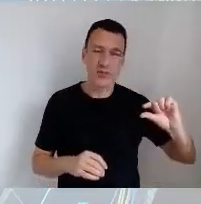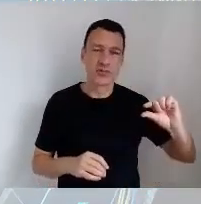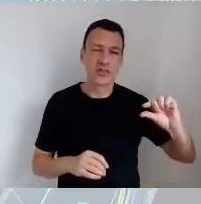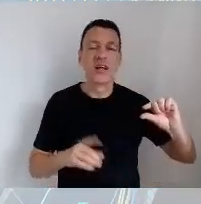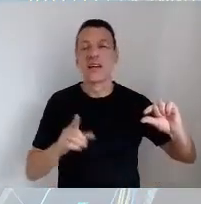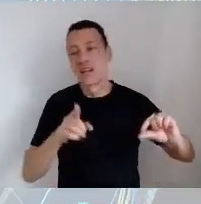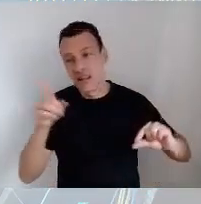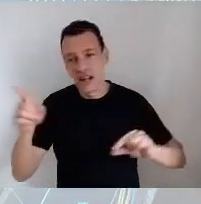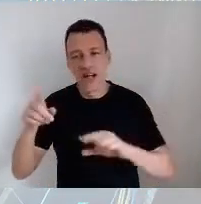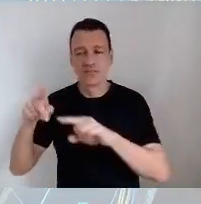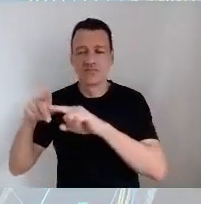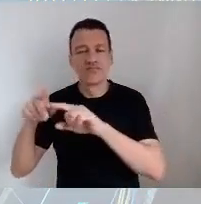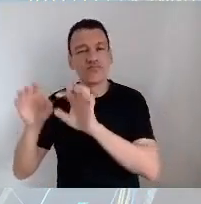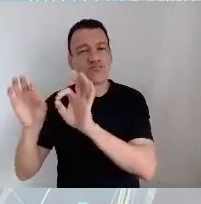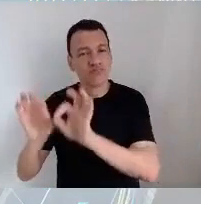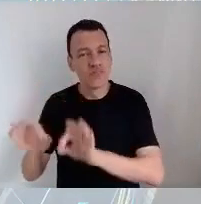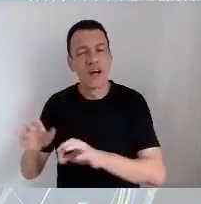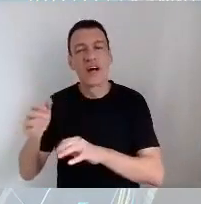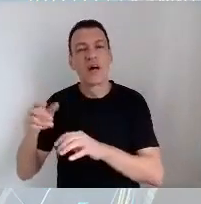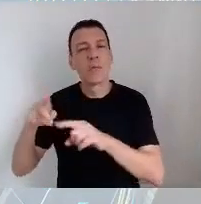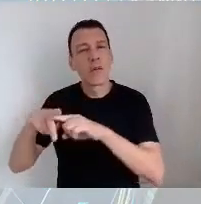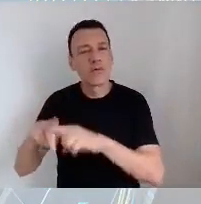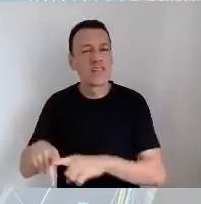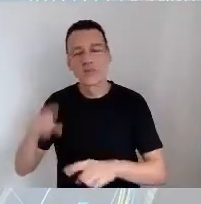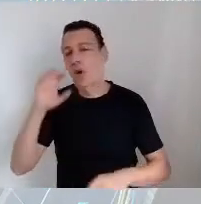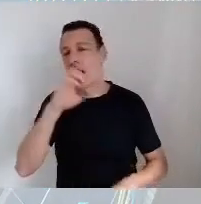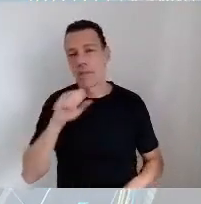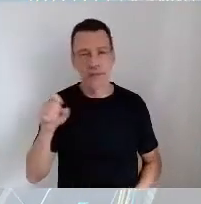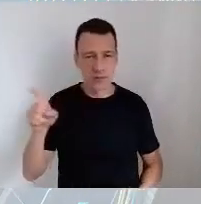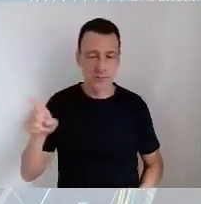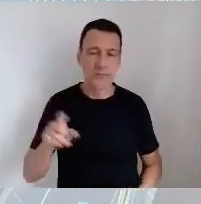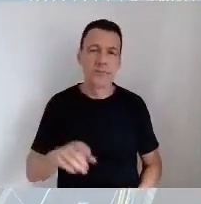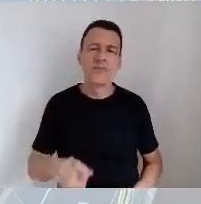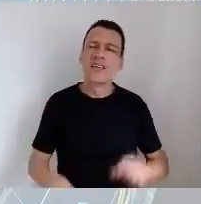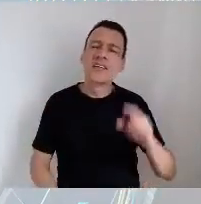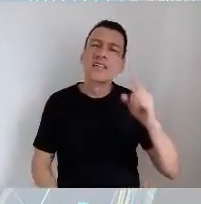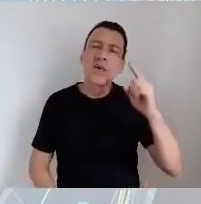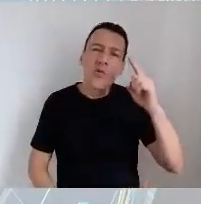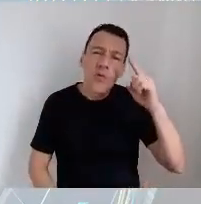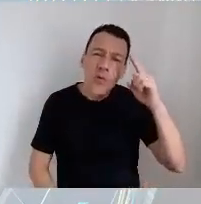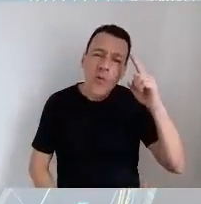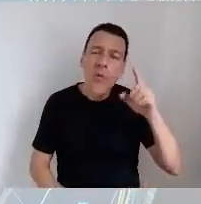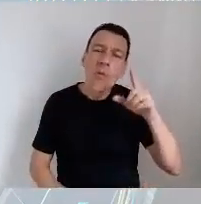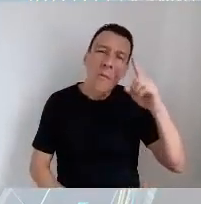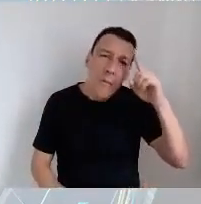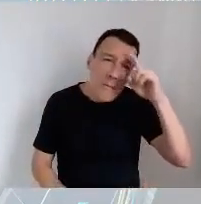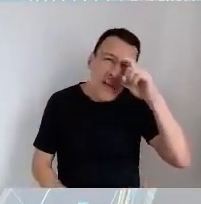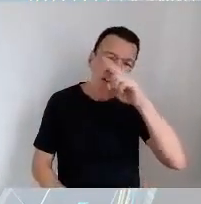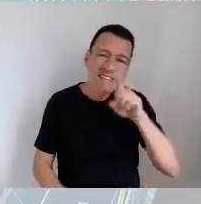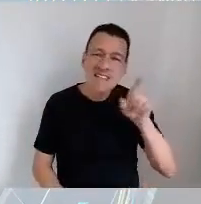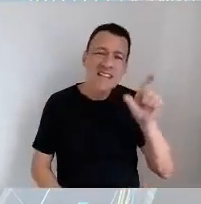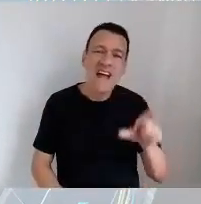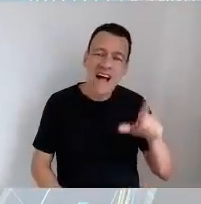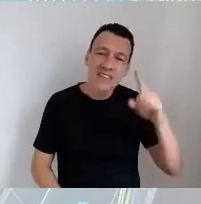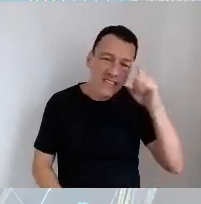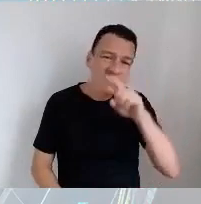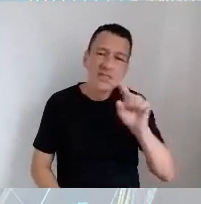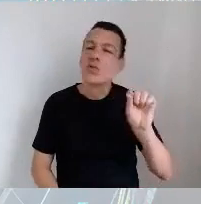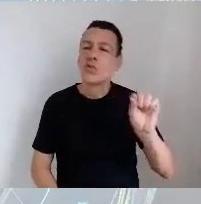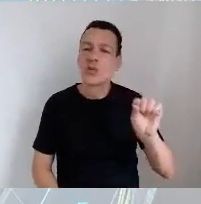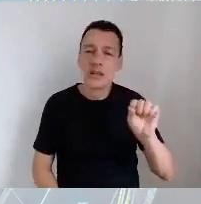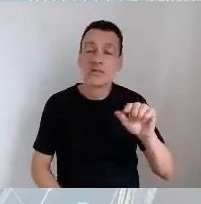começar a entender também o que que vem a ser a complexidade e a complexidade ela nasce da quantidade de elementos que um software tem e da